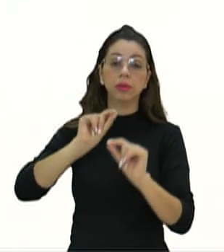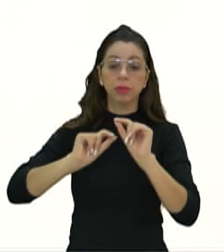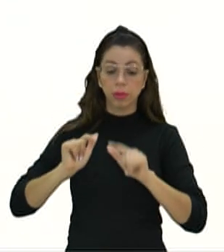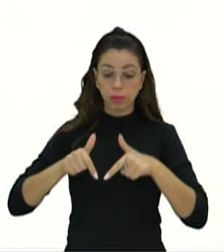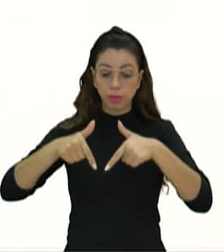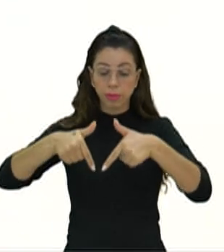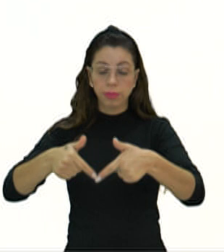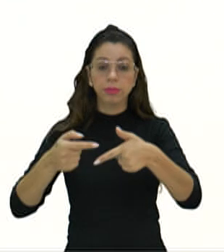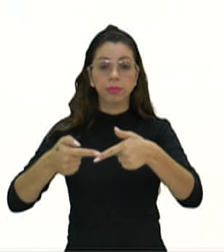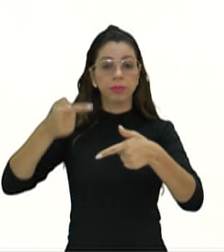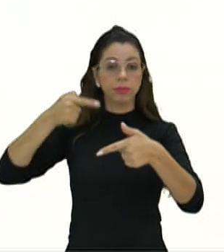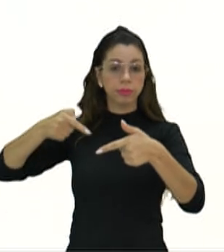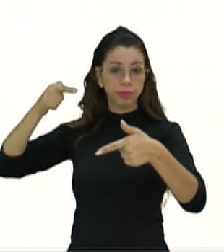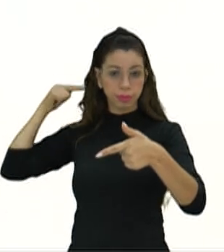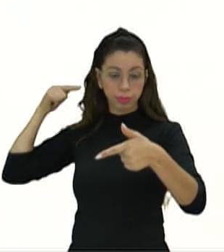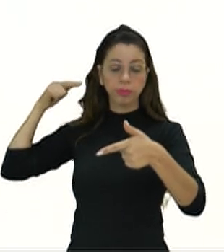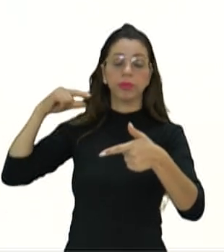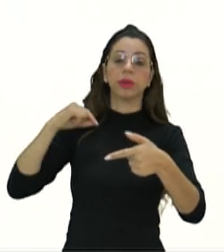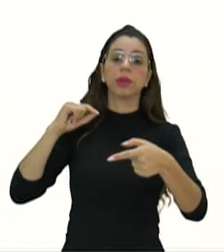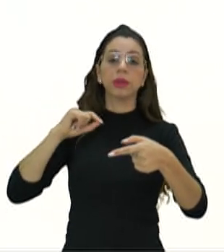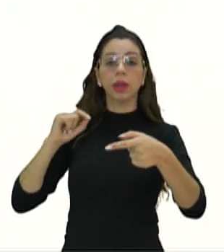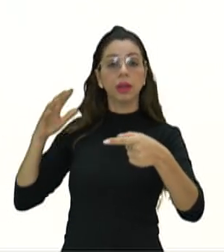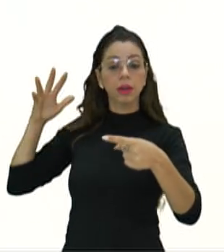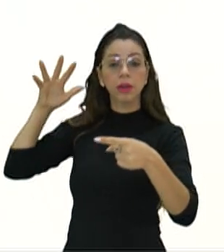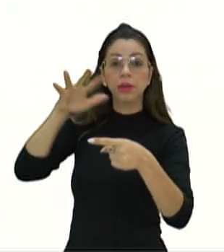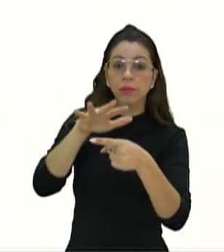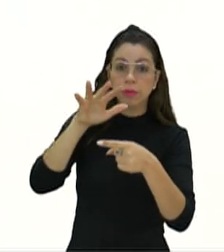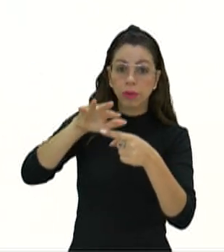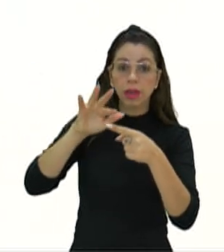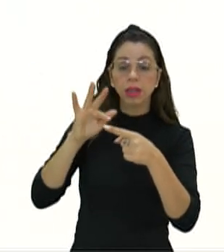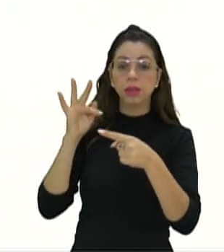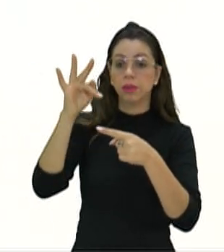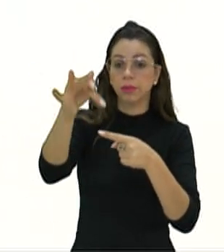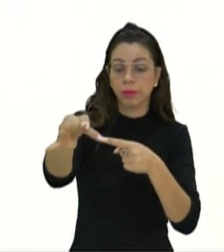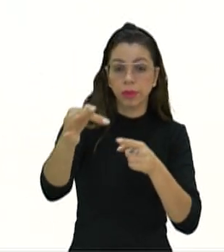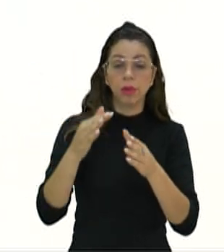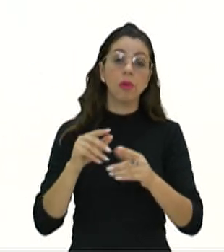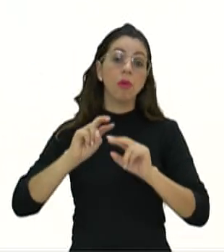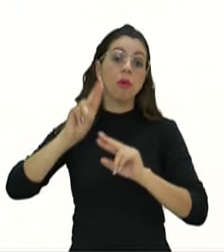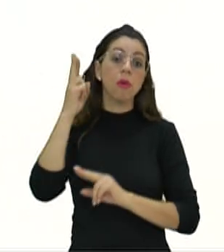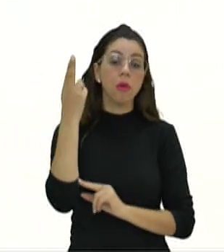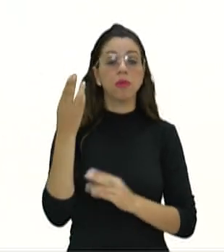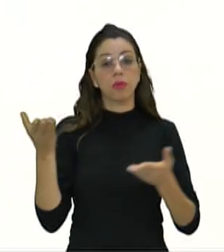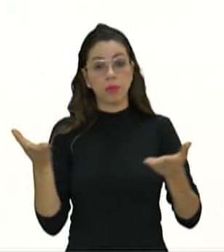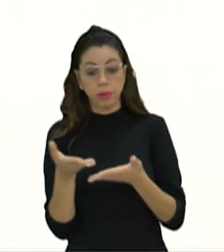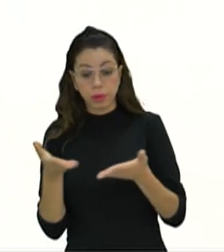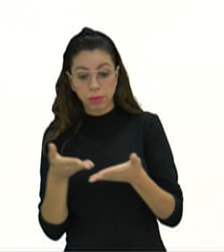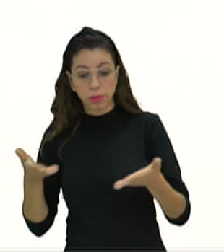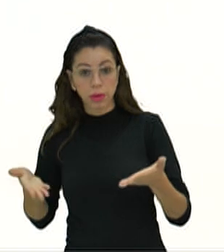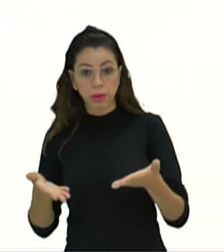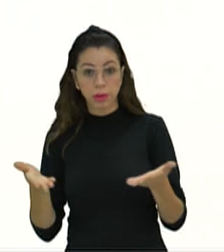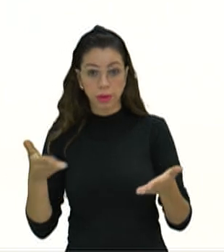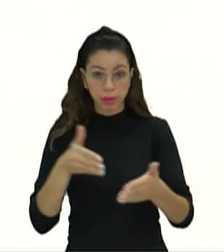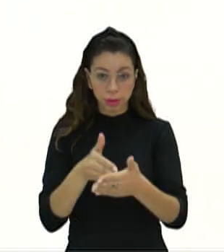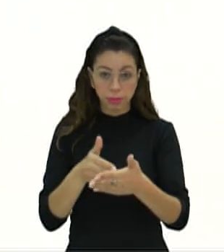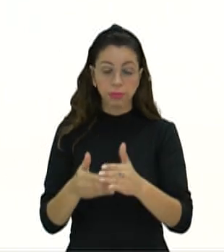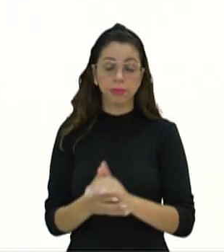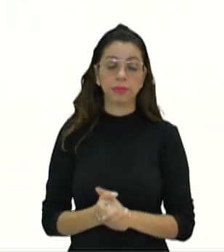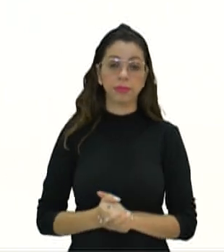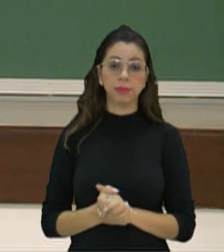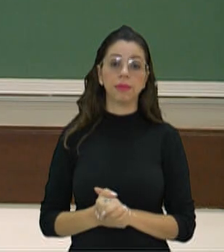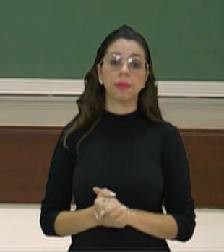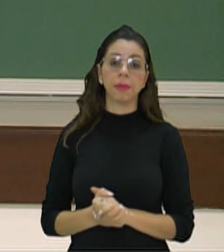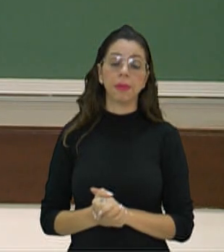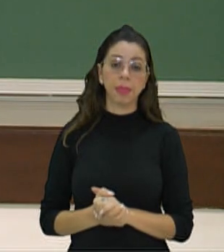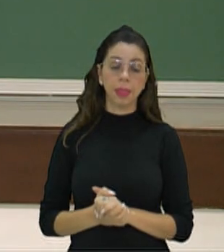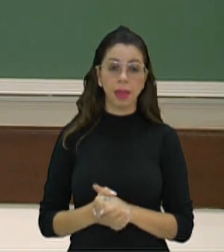no passado que tem repercussão no presente ou ainda continua no presente. Então nós já conversamos, né? A gente usa o